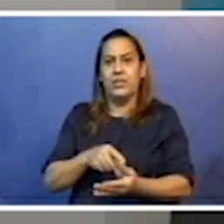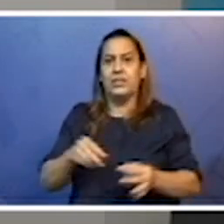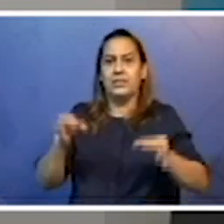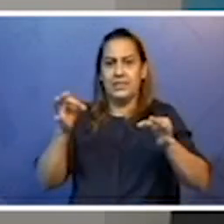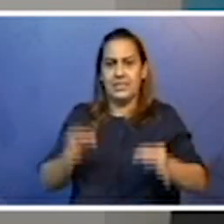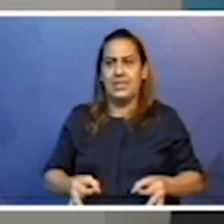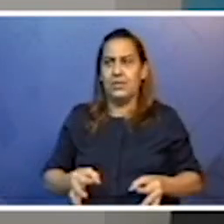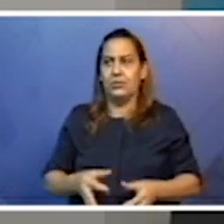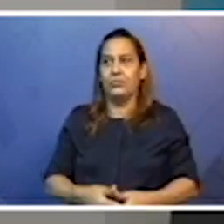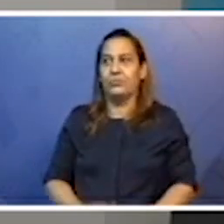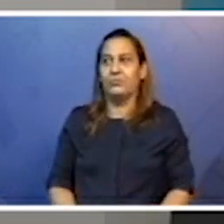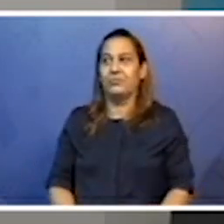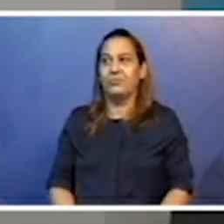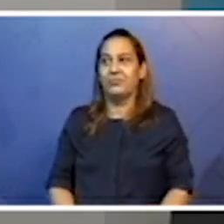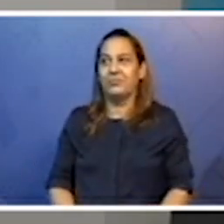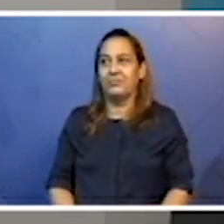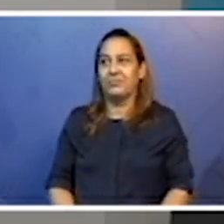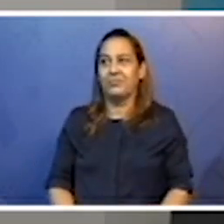dando trabalho.